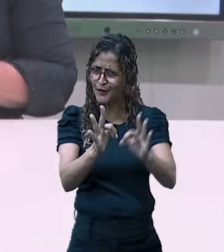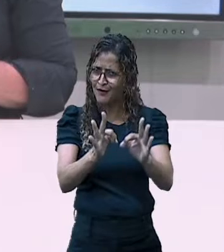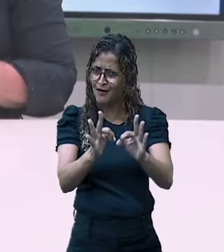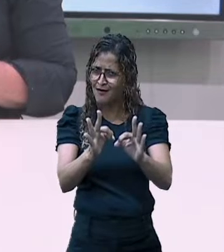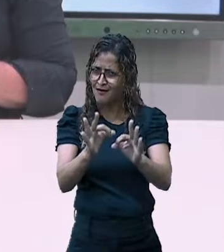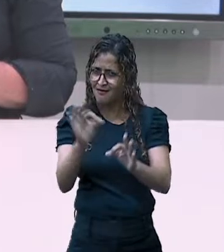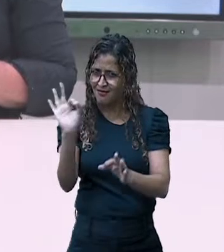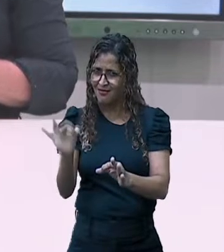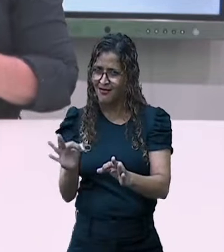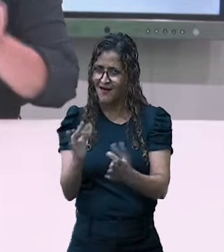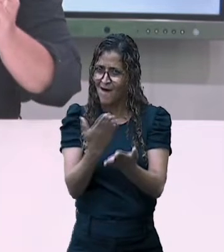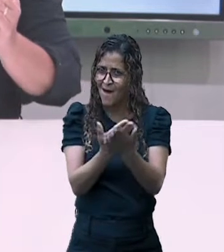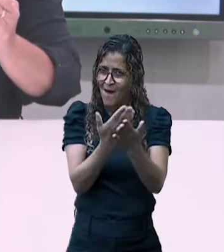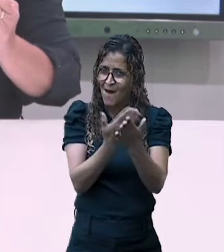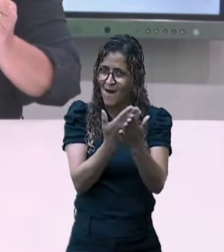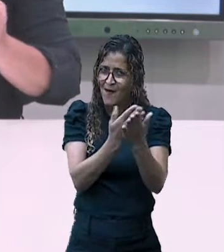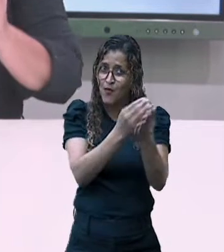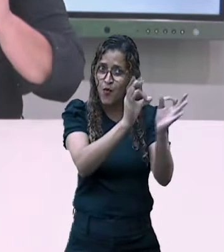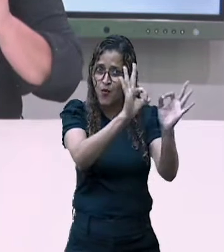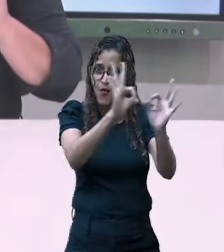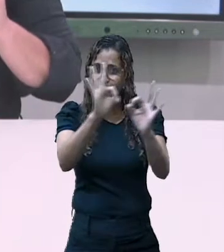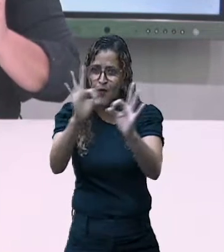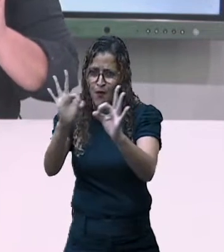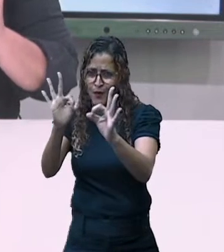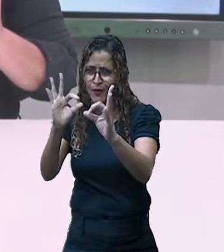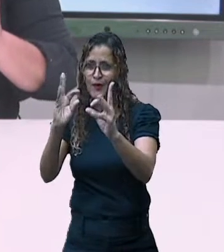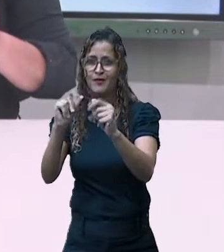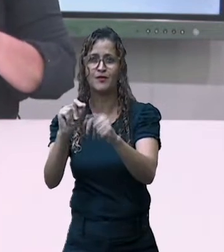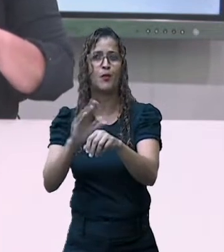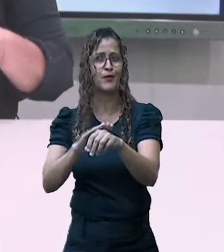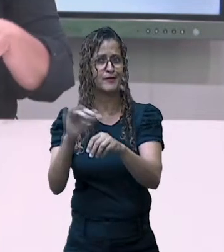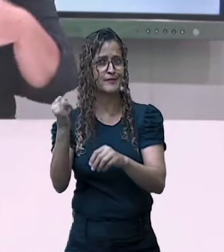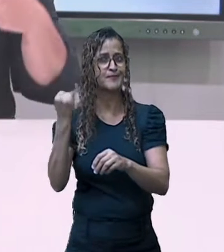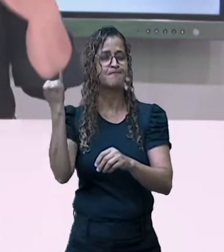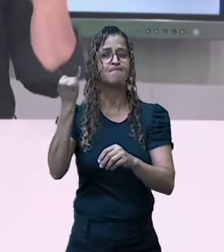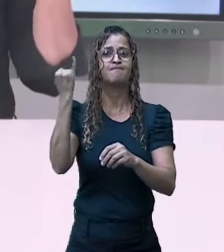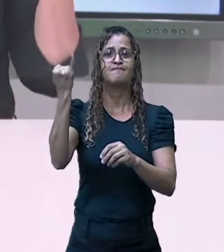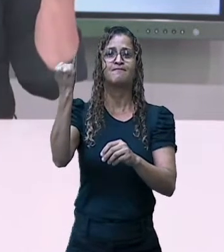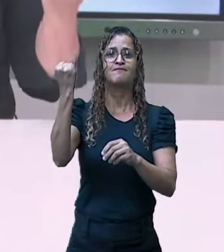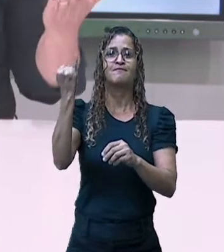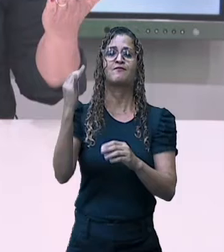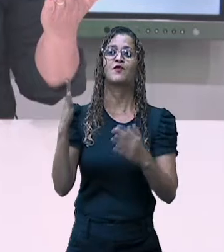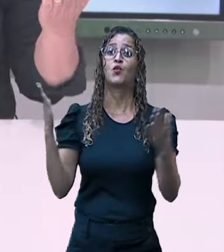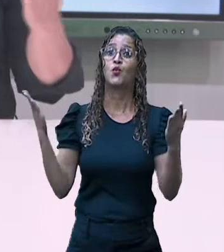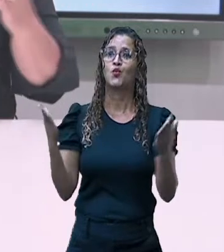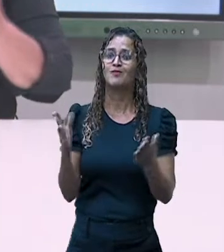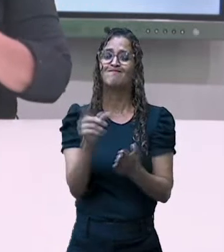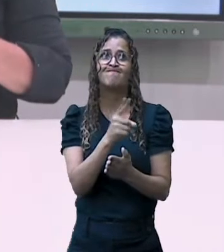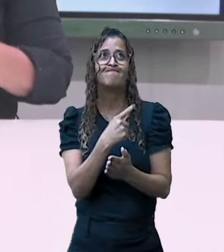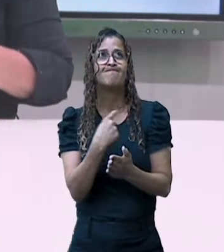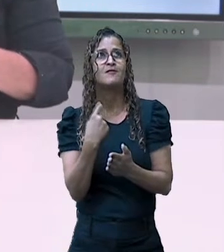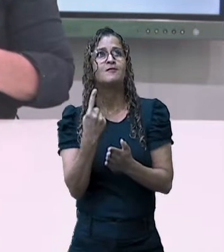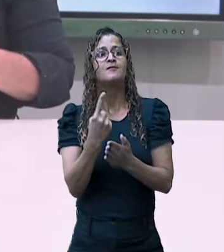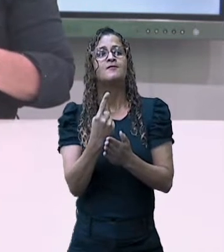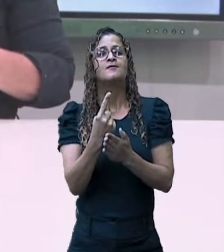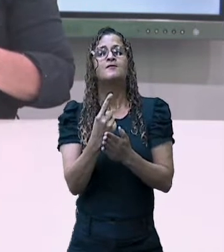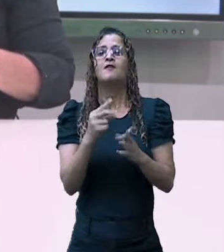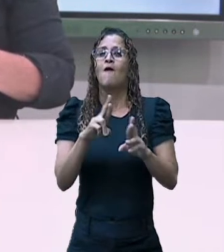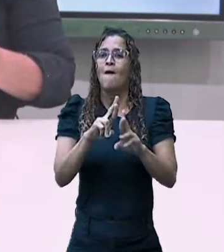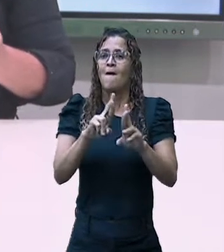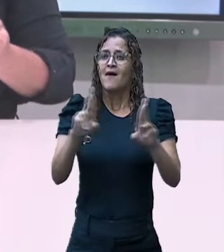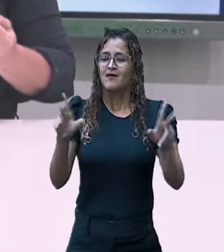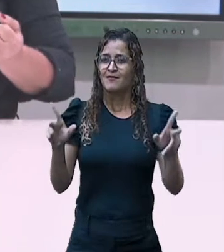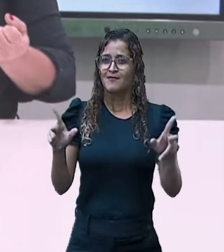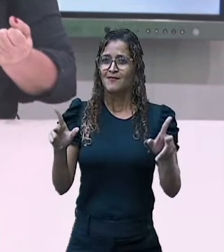bastante atenção? Hoje nós iremos fazer algo diferente. Isso